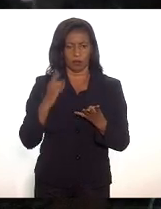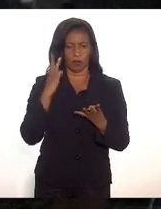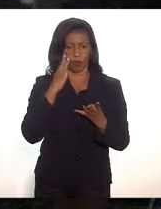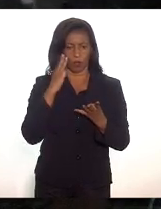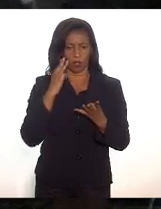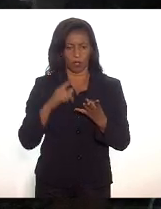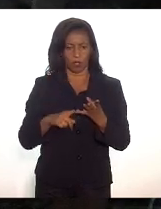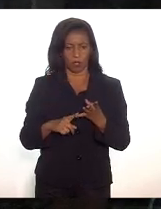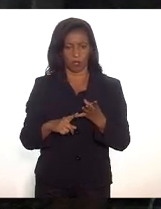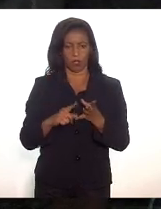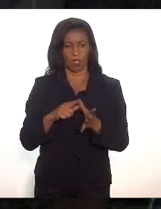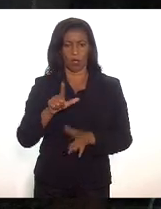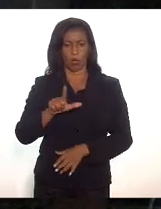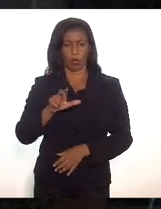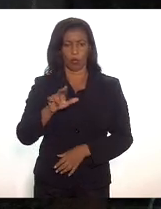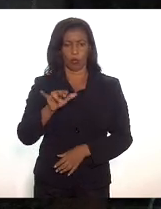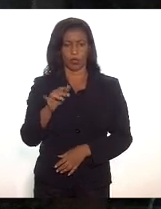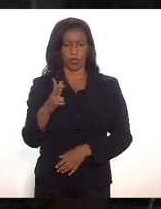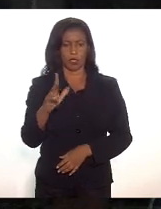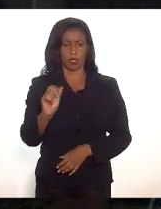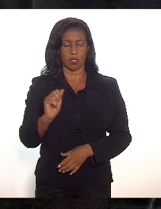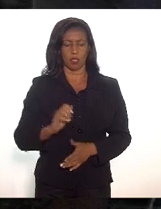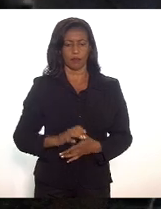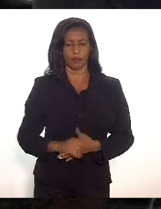Valdec, Lucinha,